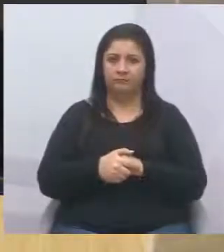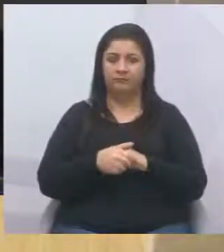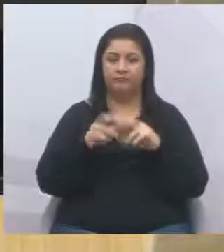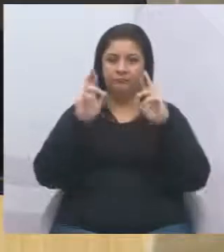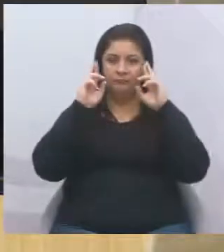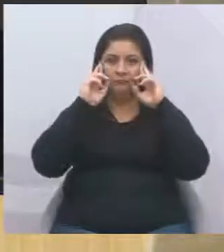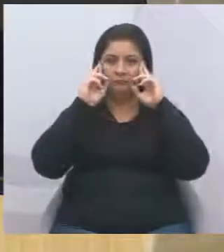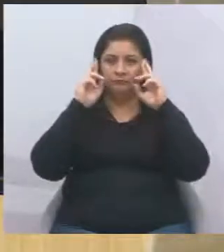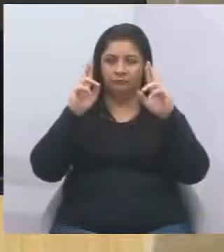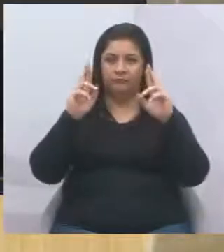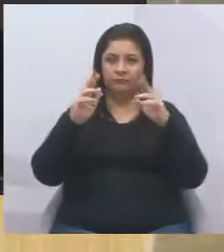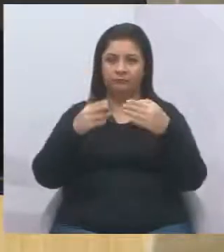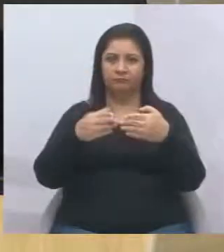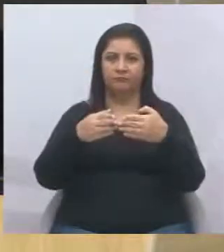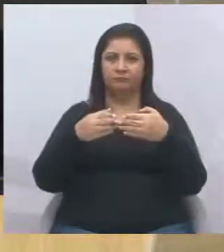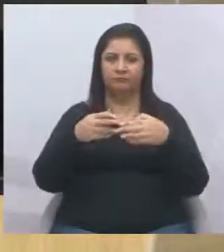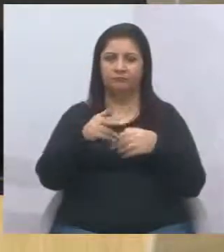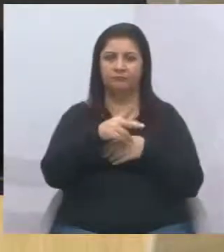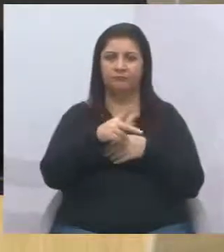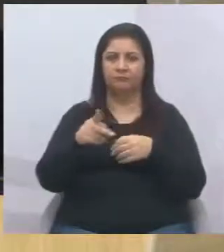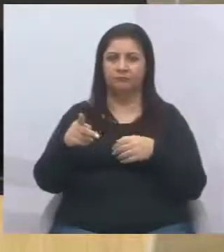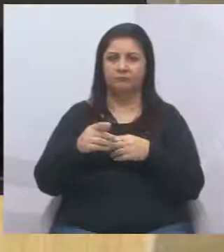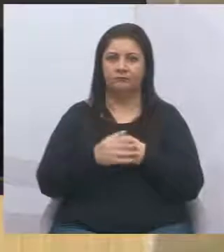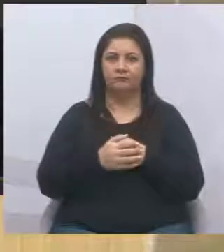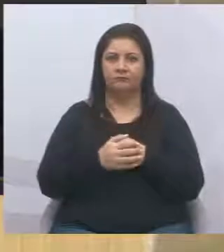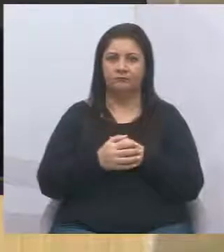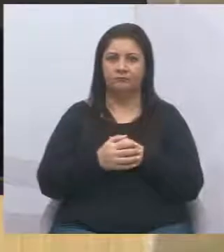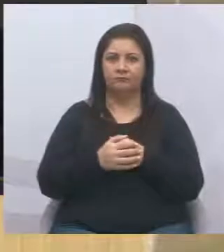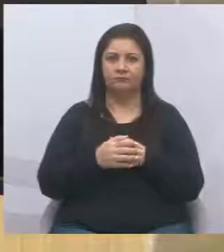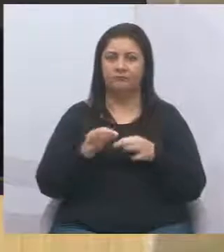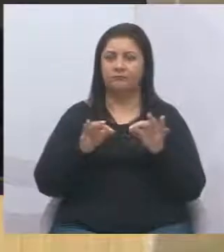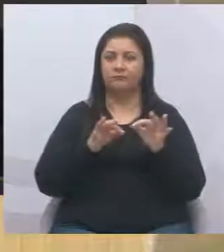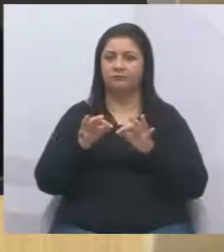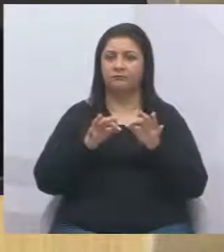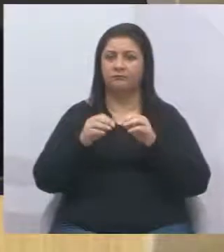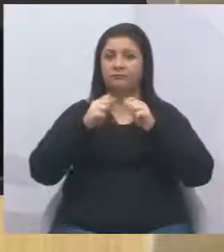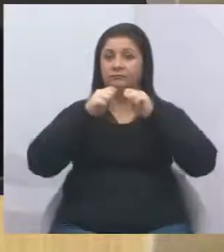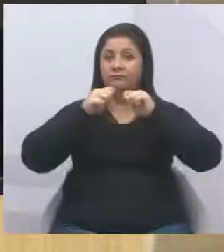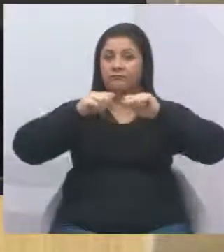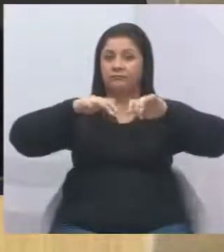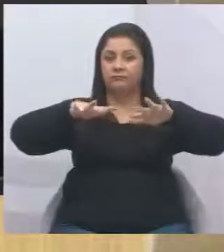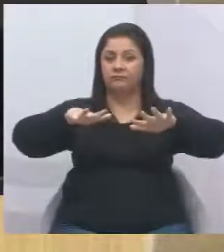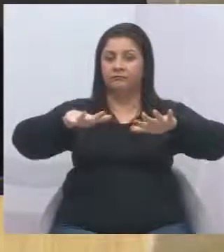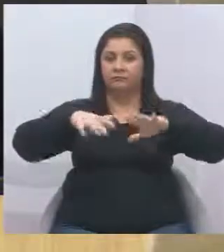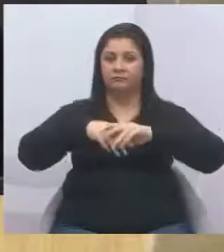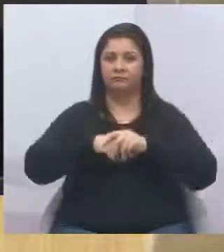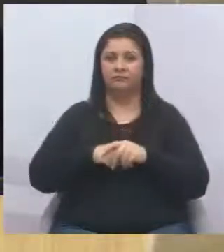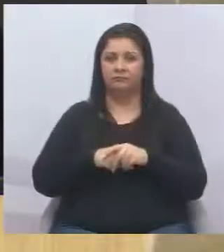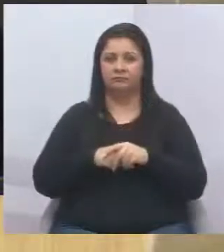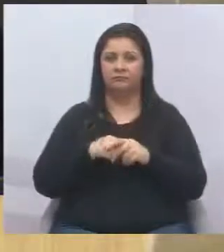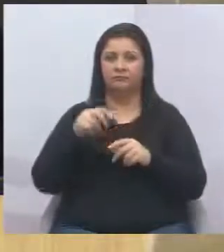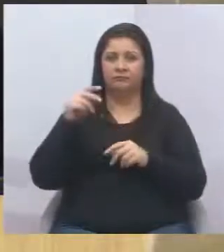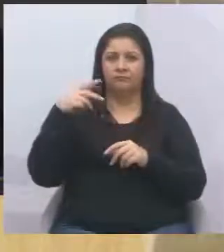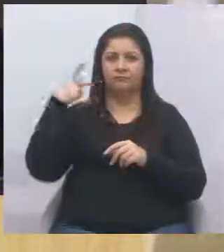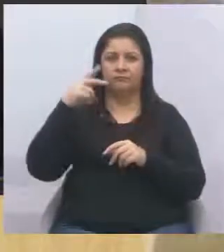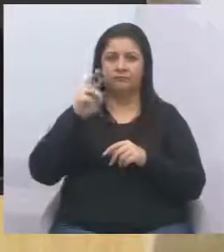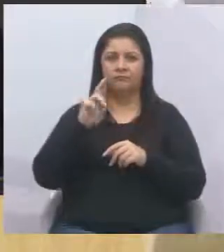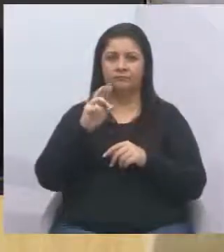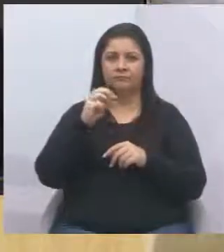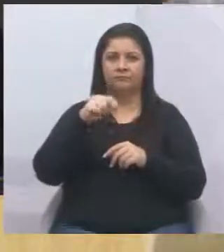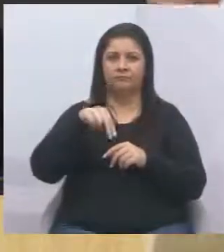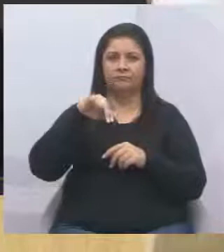respeitosamente, requeremos à presidente dessa casa que sejam adotadas as providências habituais para a divulgação da presente manifestação. Vereador Roninha.